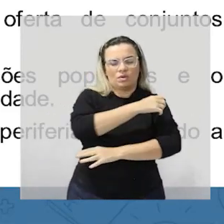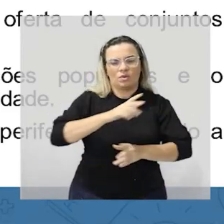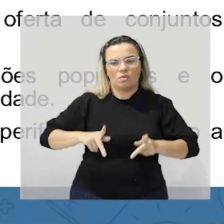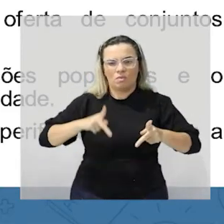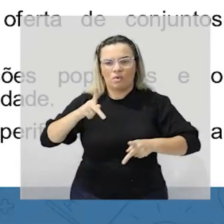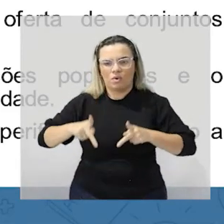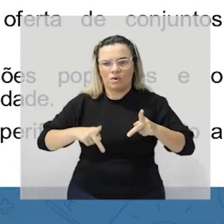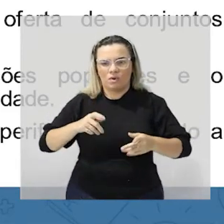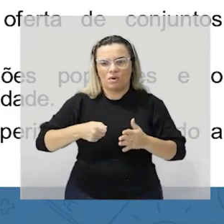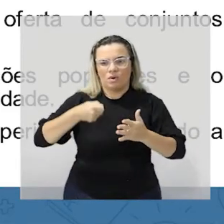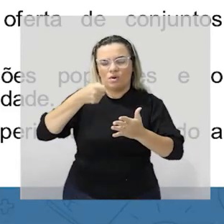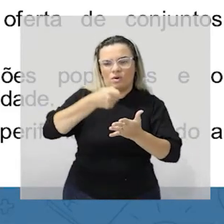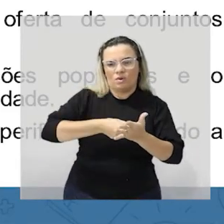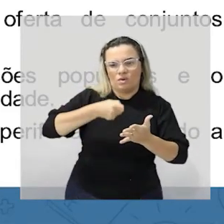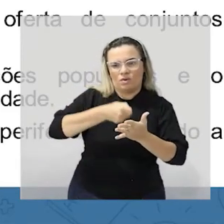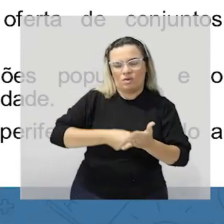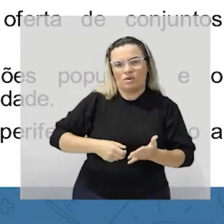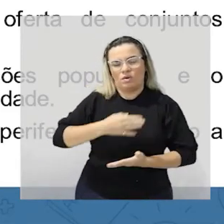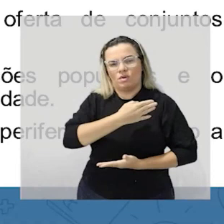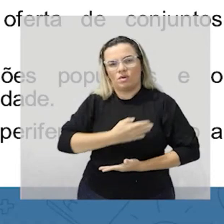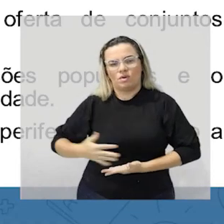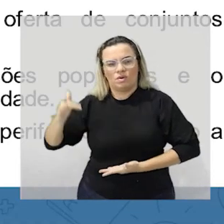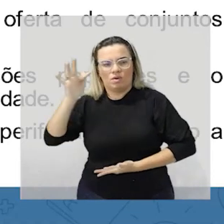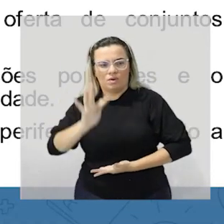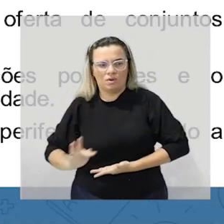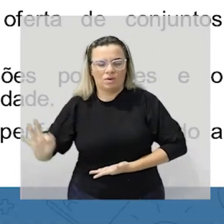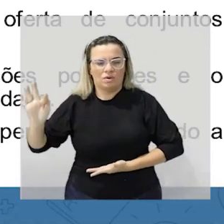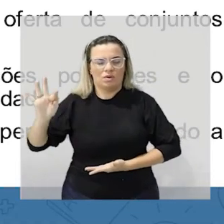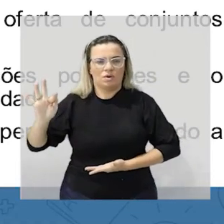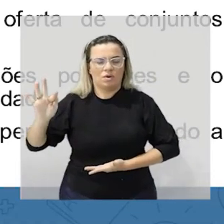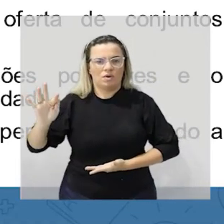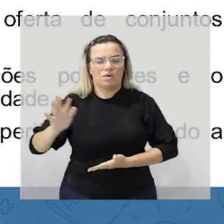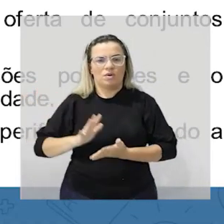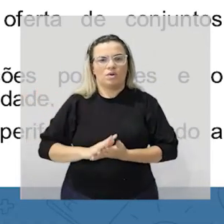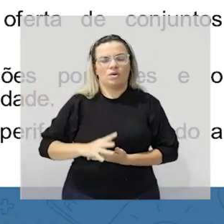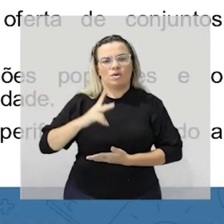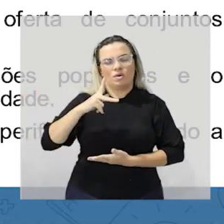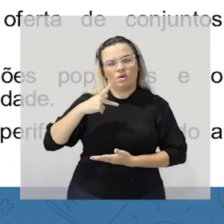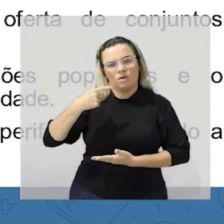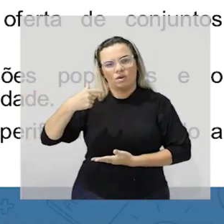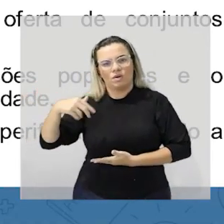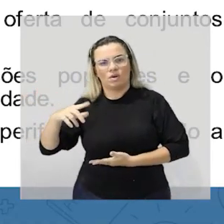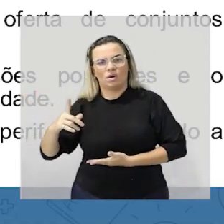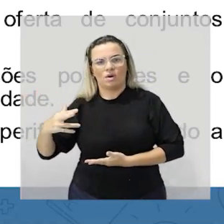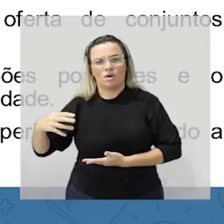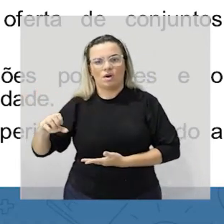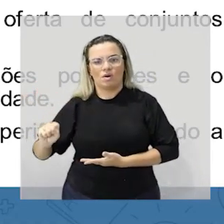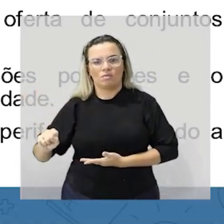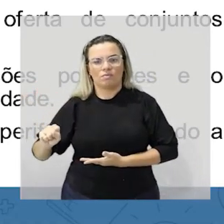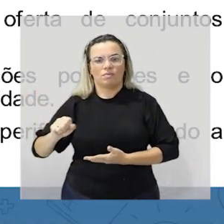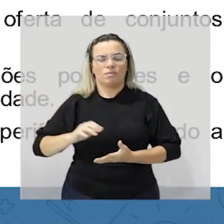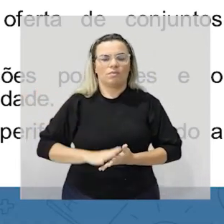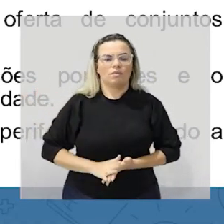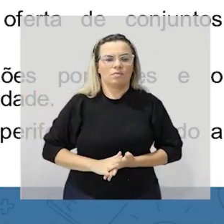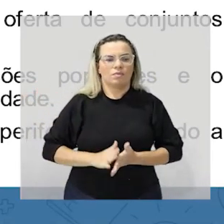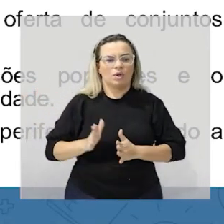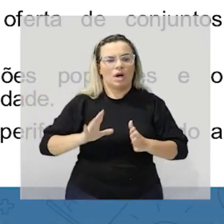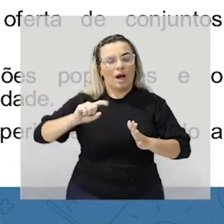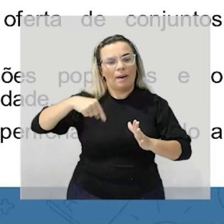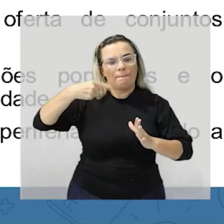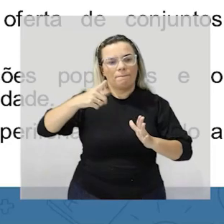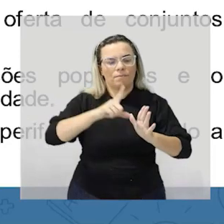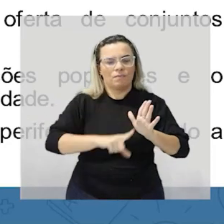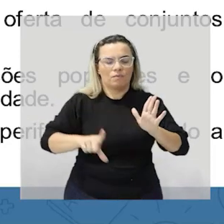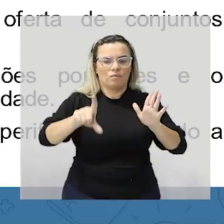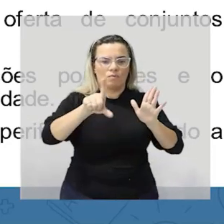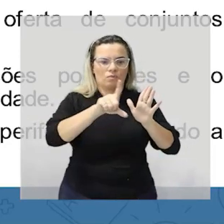população, efetivada pelo governo federal, que era o presidente Rodrigues Alves, na época, após a lei